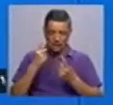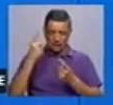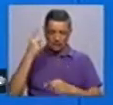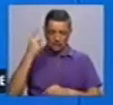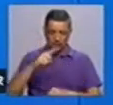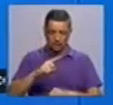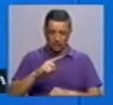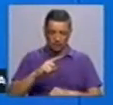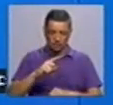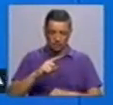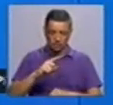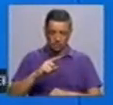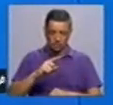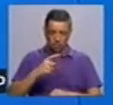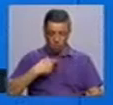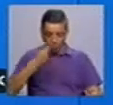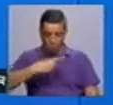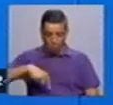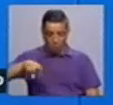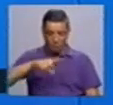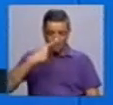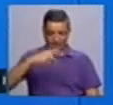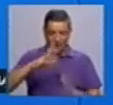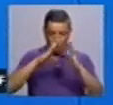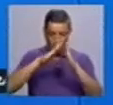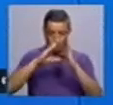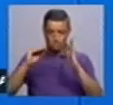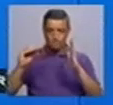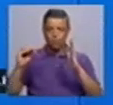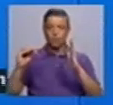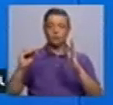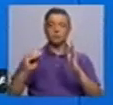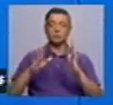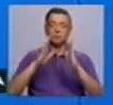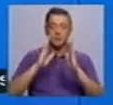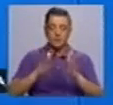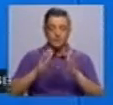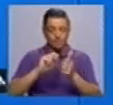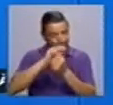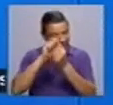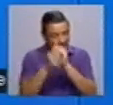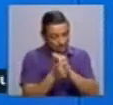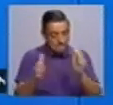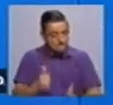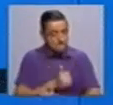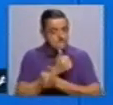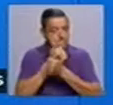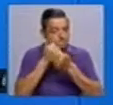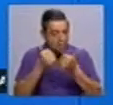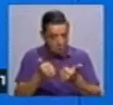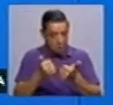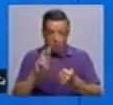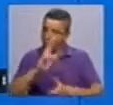escapar. Das duas, uma, ou nós temos os modelos que ainda precisam claramente de um aperfeiçoamento muito,